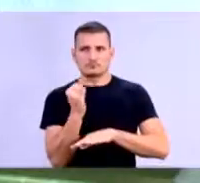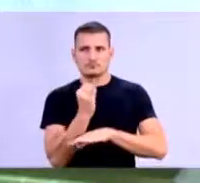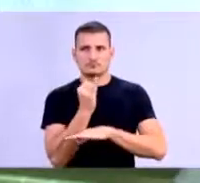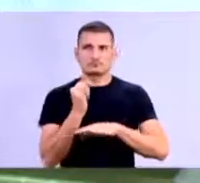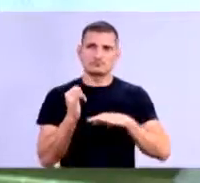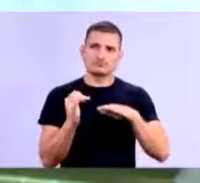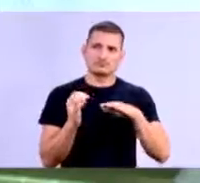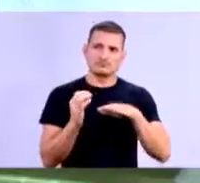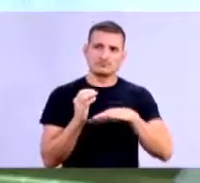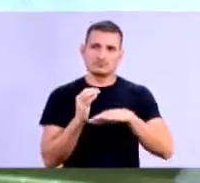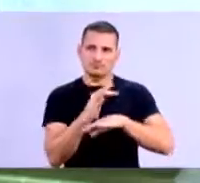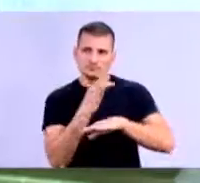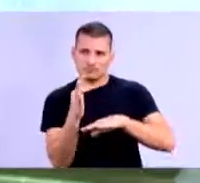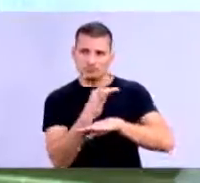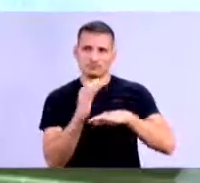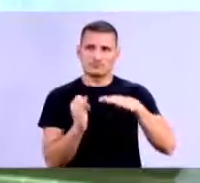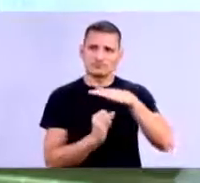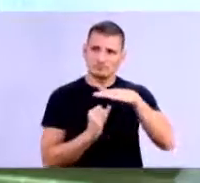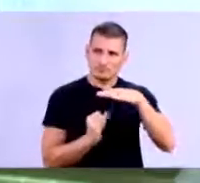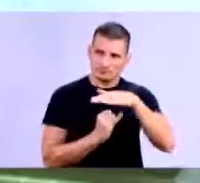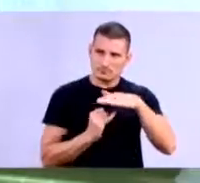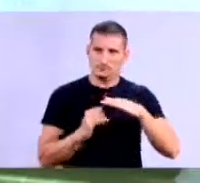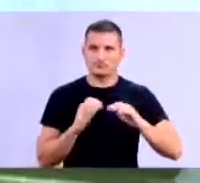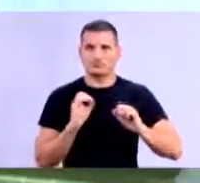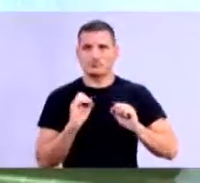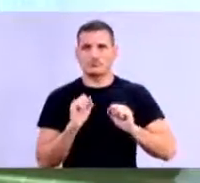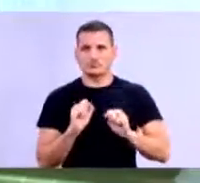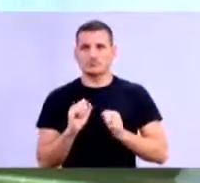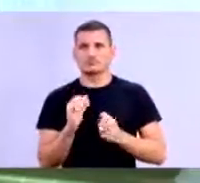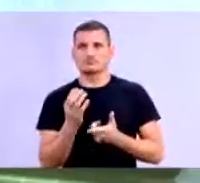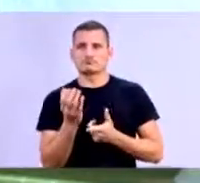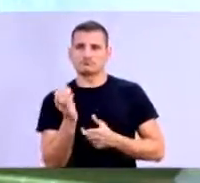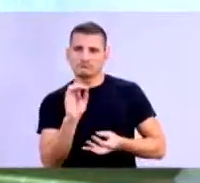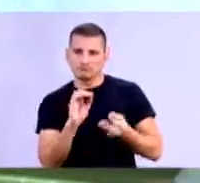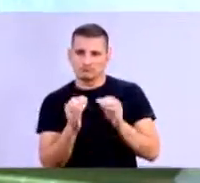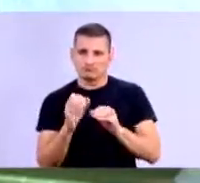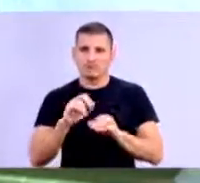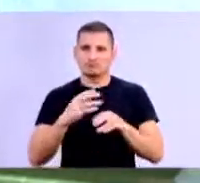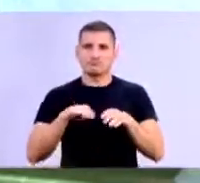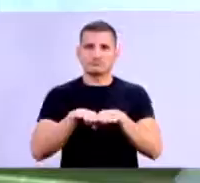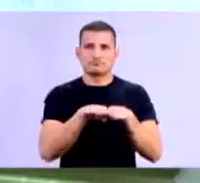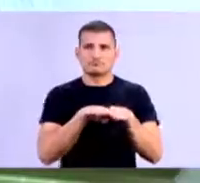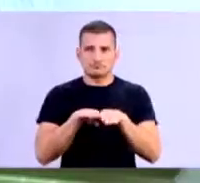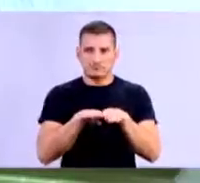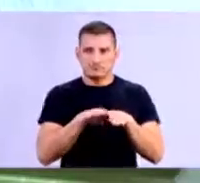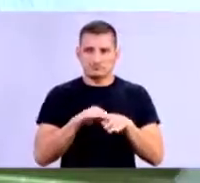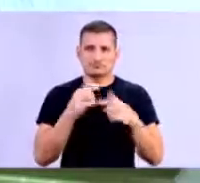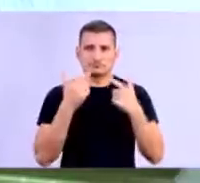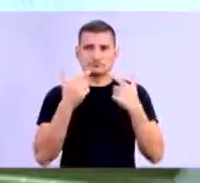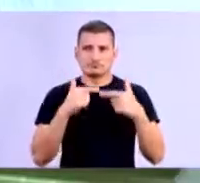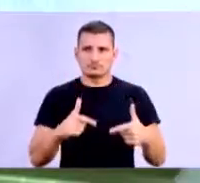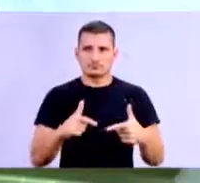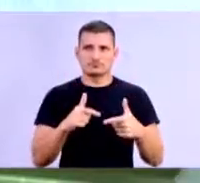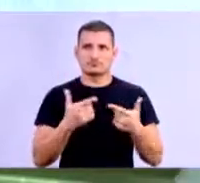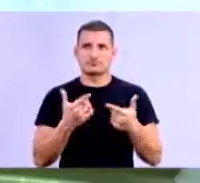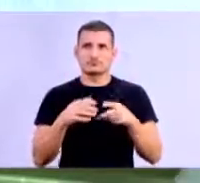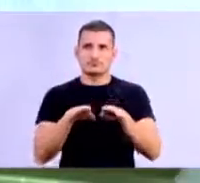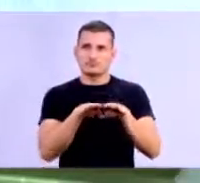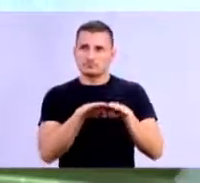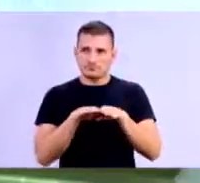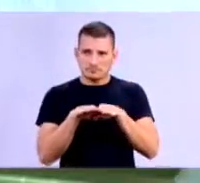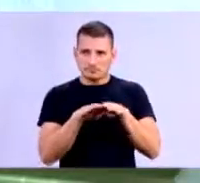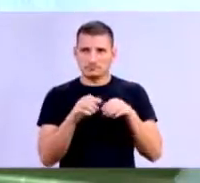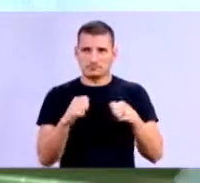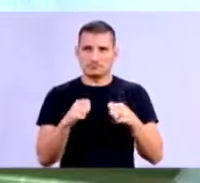pode ser coloquial ou padrão. Quando nós estudamos a linguagem padrão e ela deve ser utilizada nos